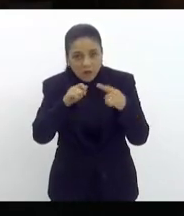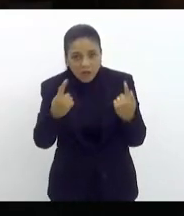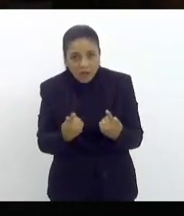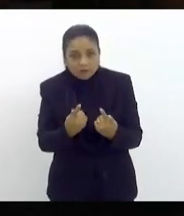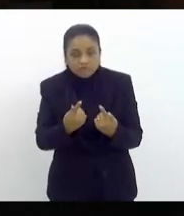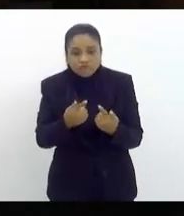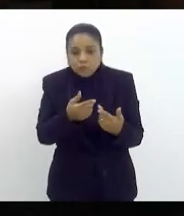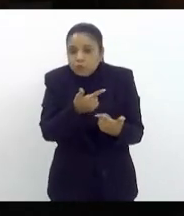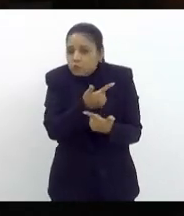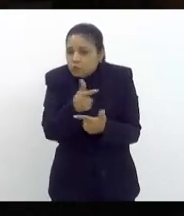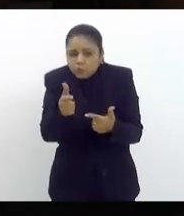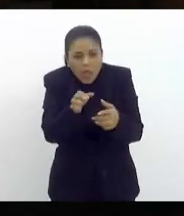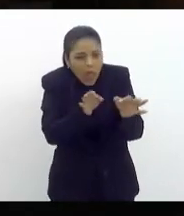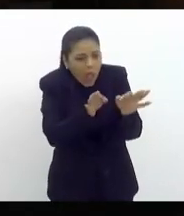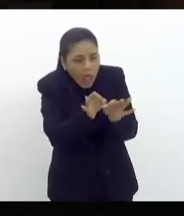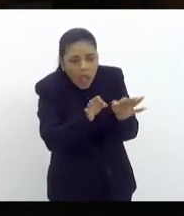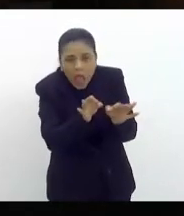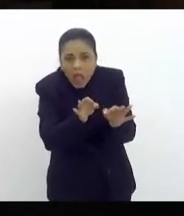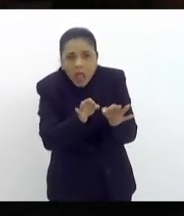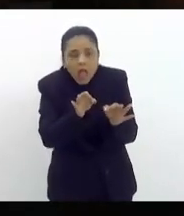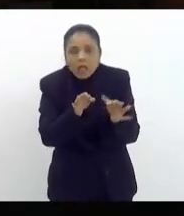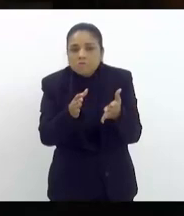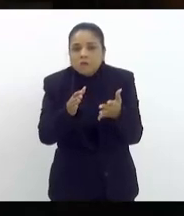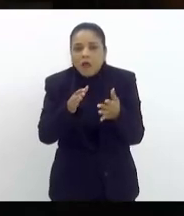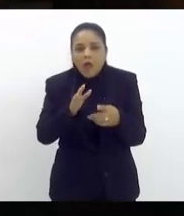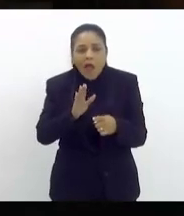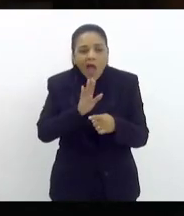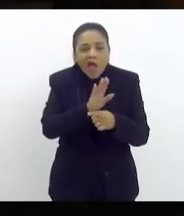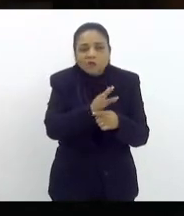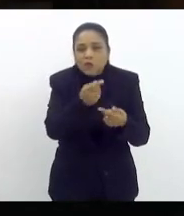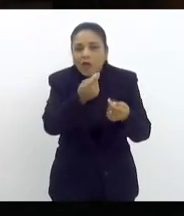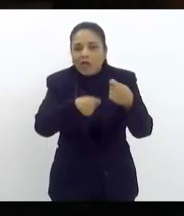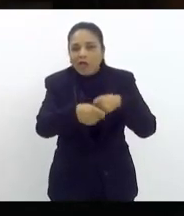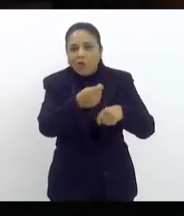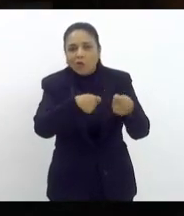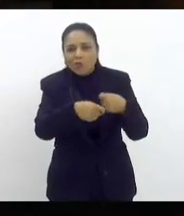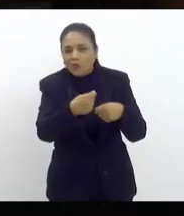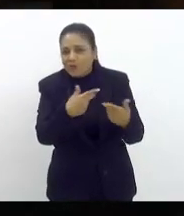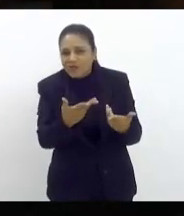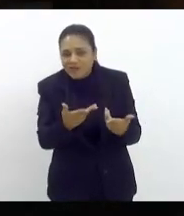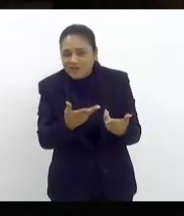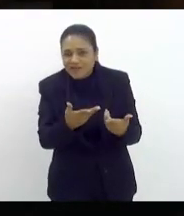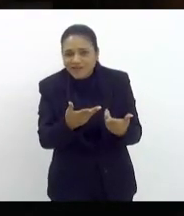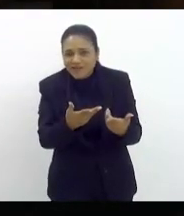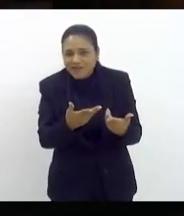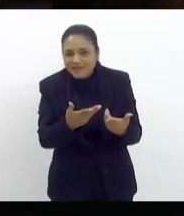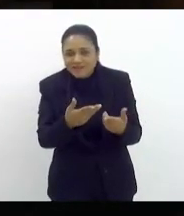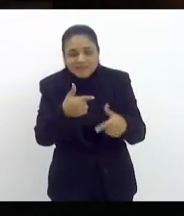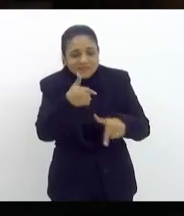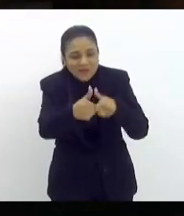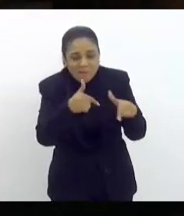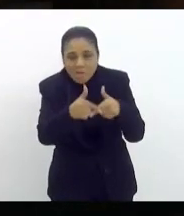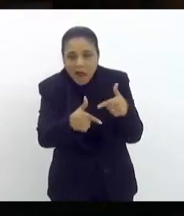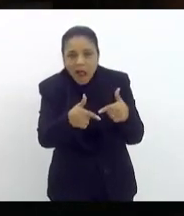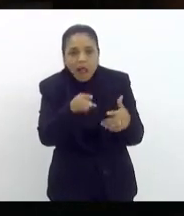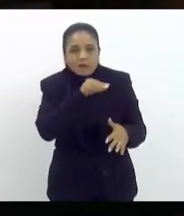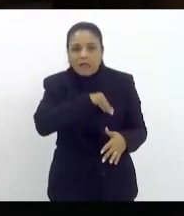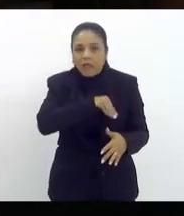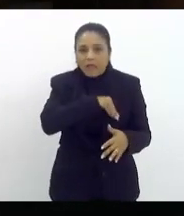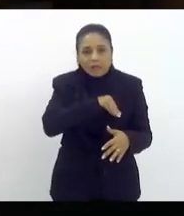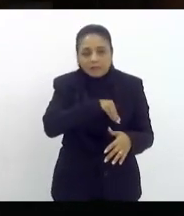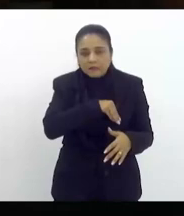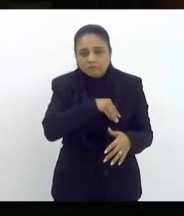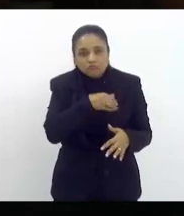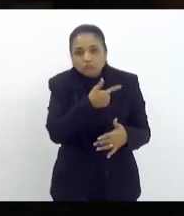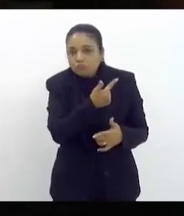nenhum plano de recuperação econômica que faça sentido, nenhum plano de trabalho e renda, de